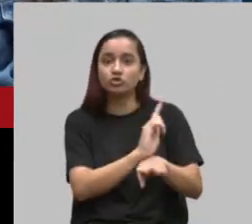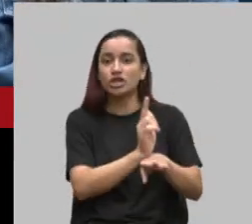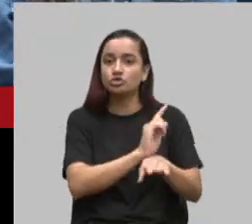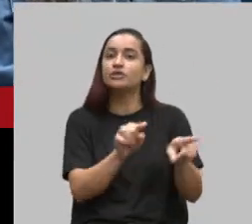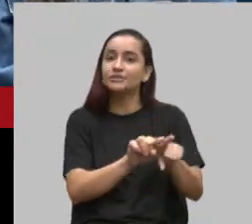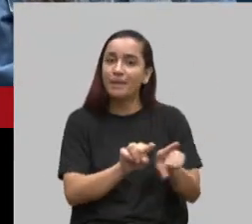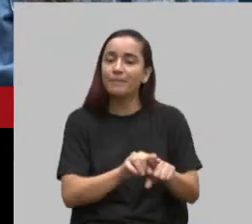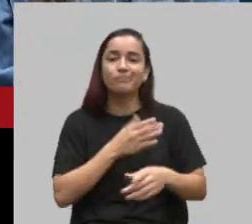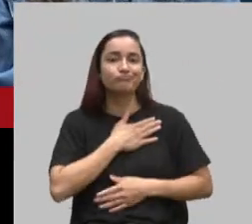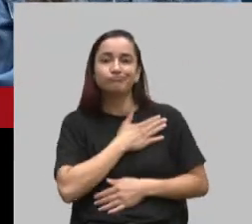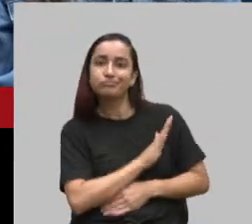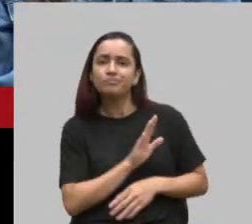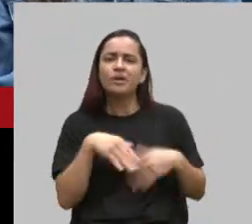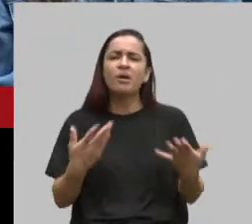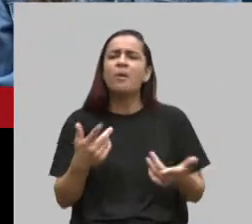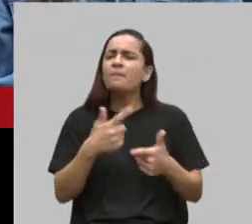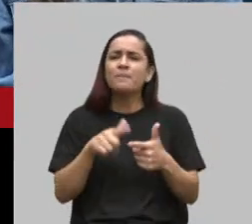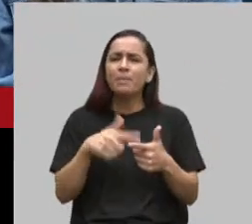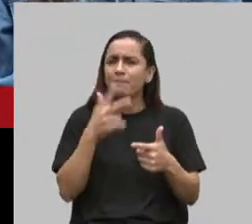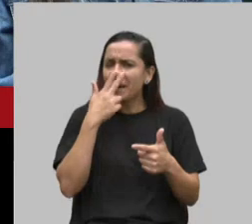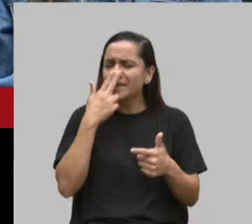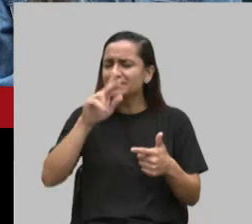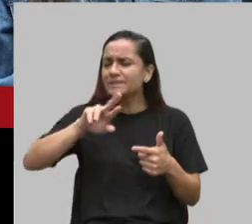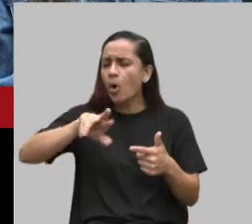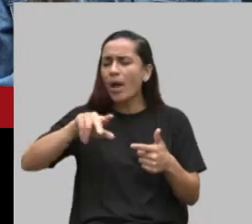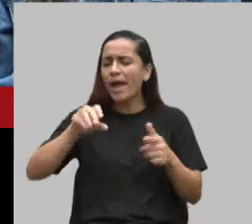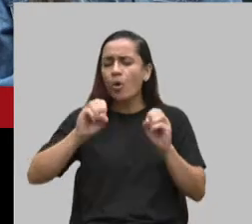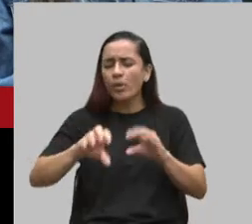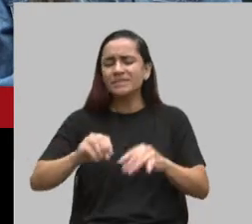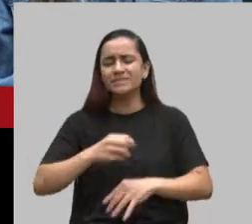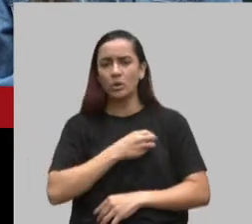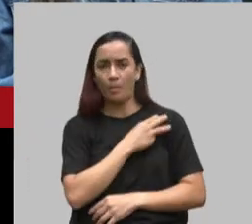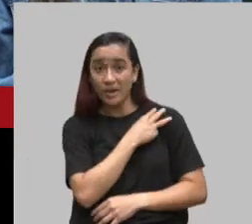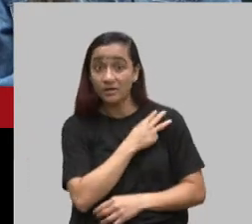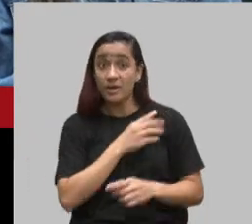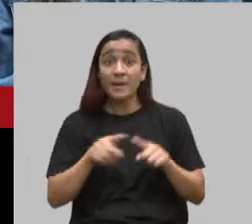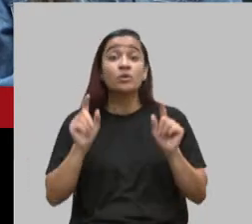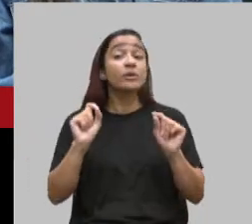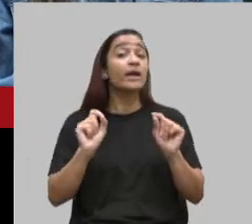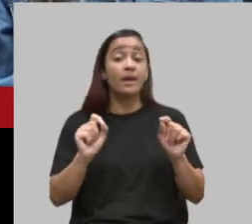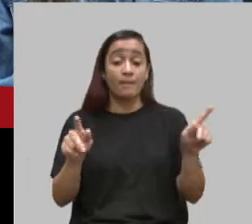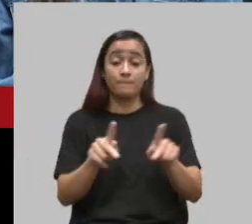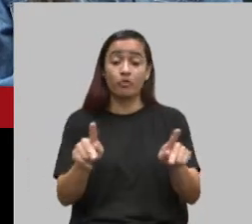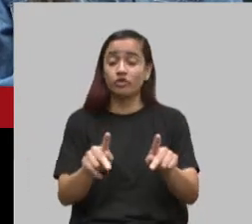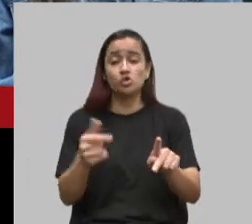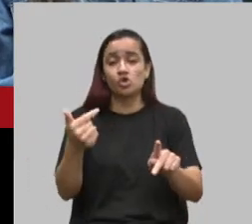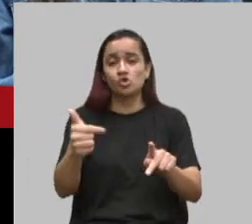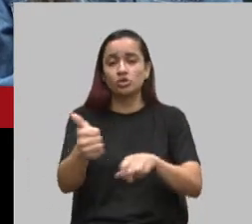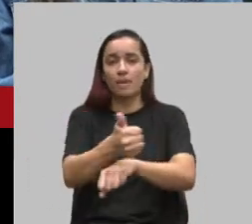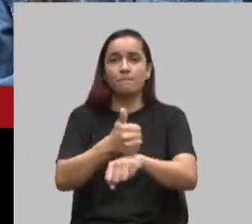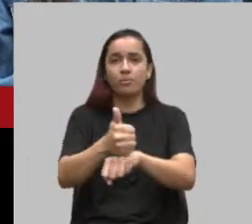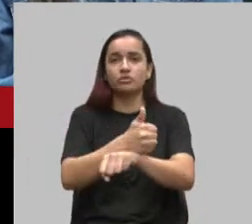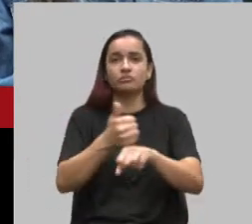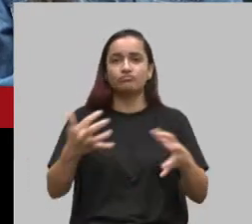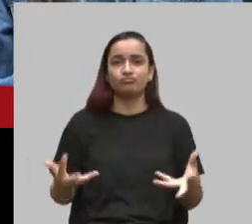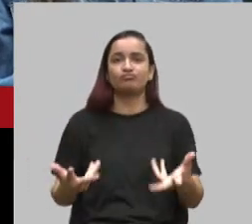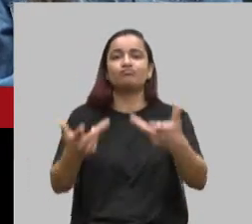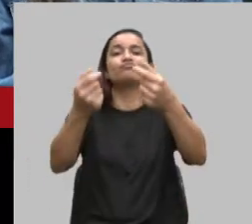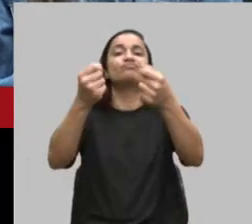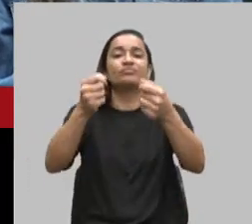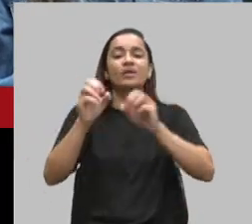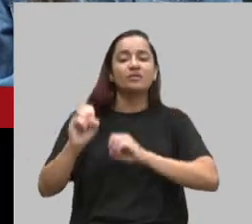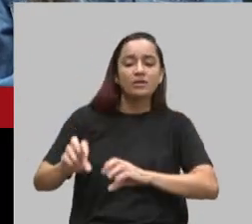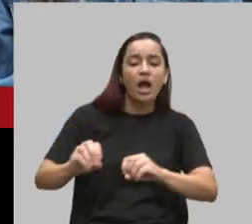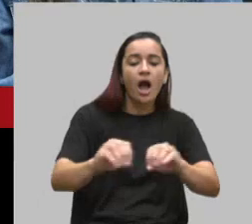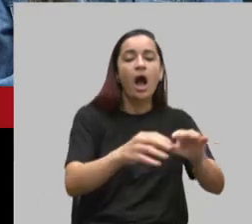não seja de fato o ensino médio e sim porque os professores não tão apto para dar aulas das itinerários que eles